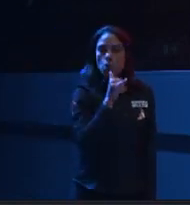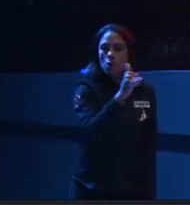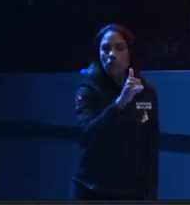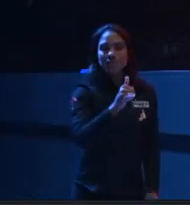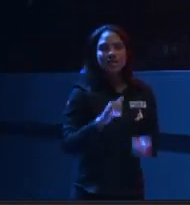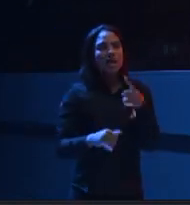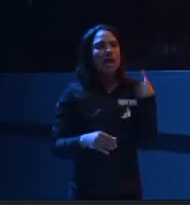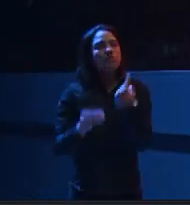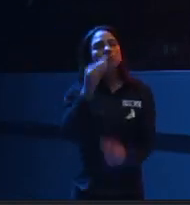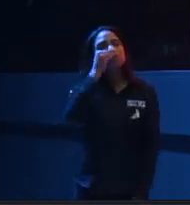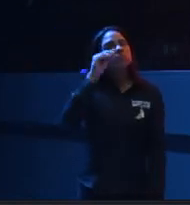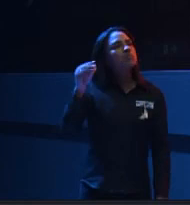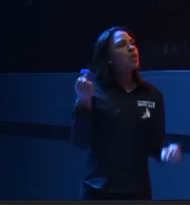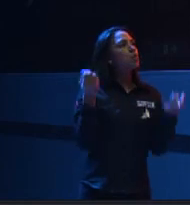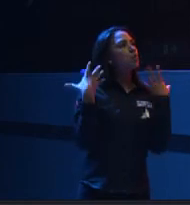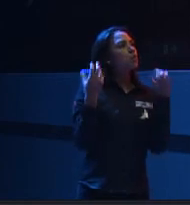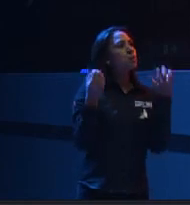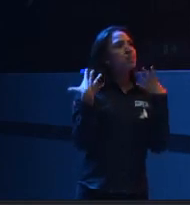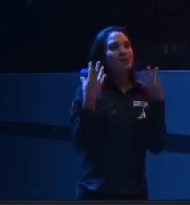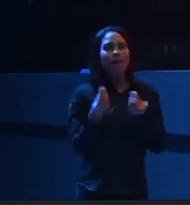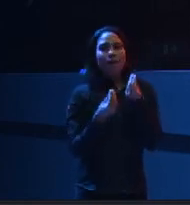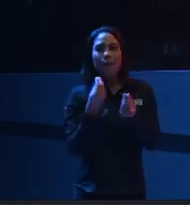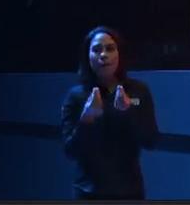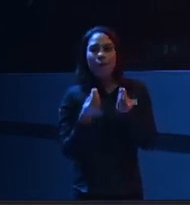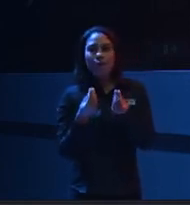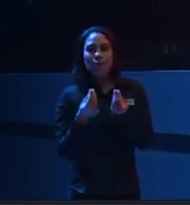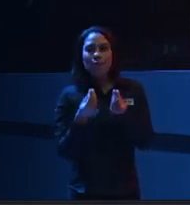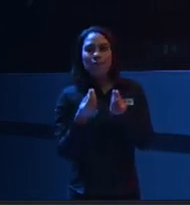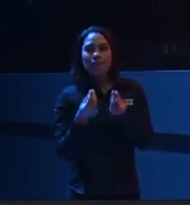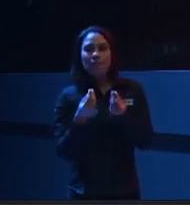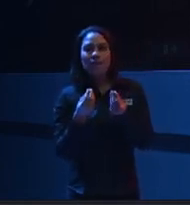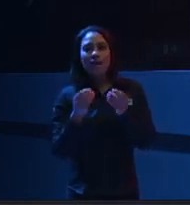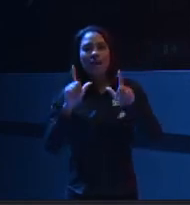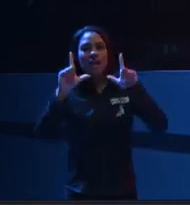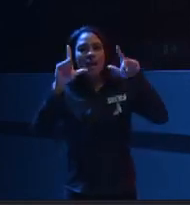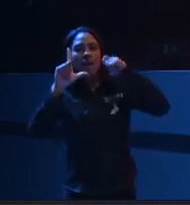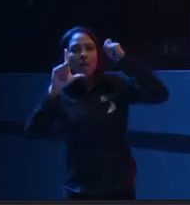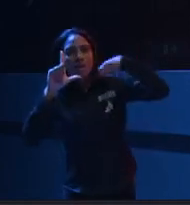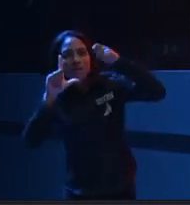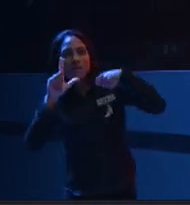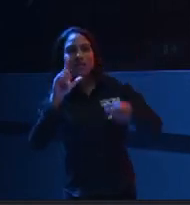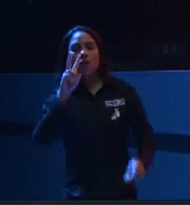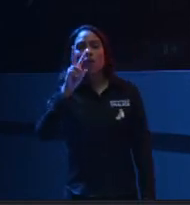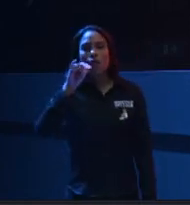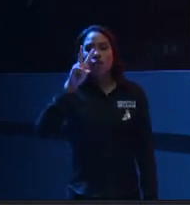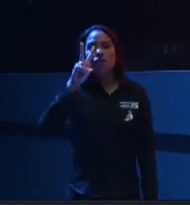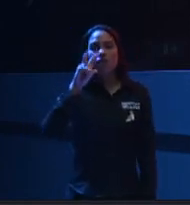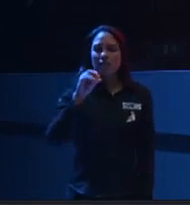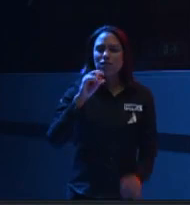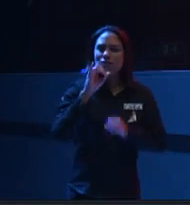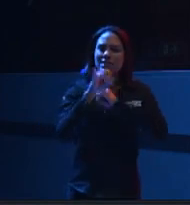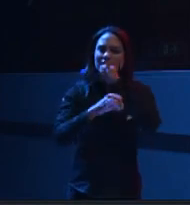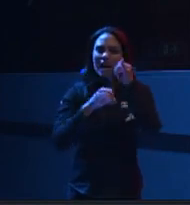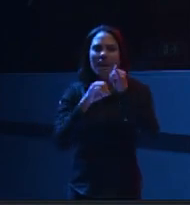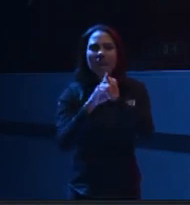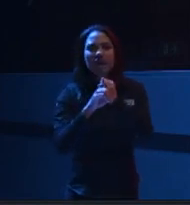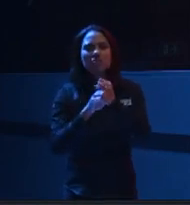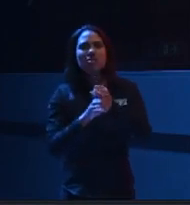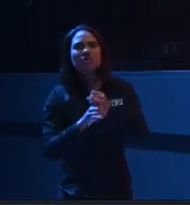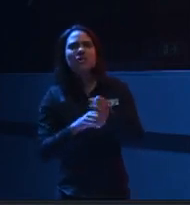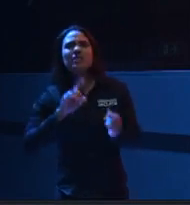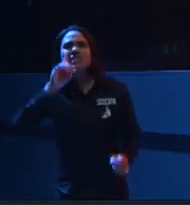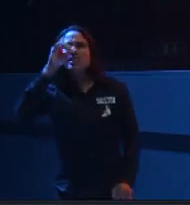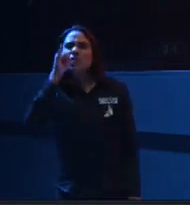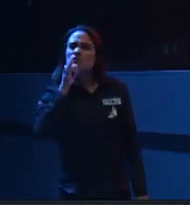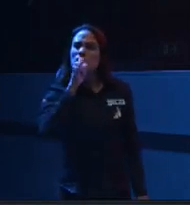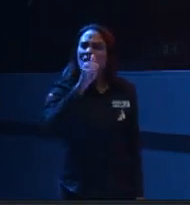a gente ouve um culto online e Deus tá falando com a gente a gente ignora e desperdício e Deus deu